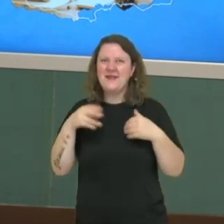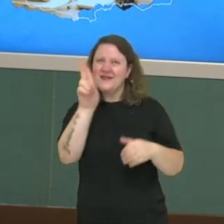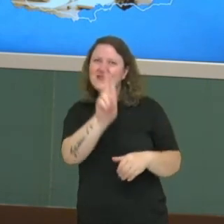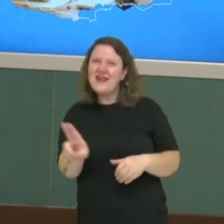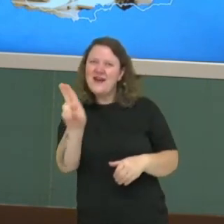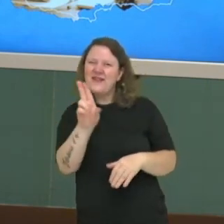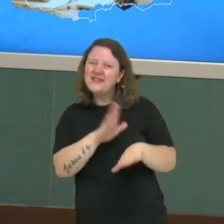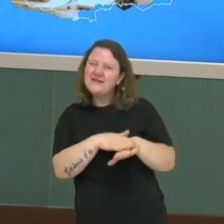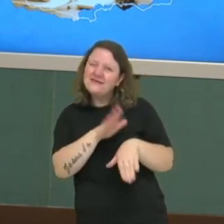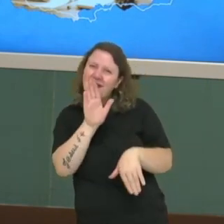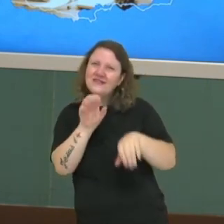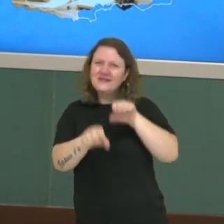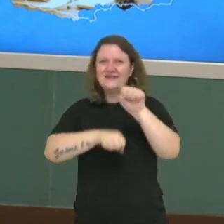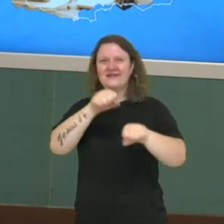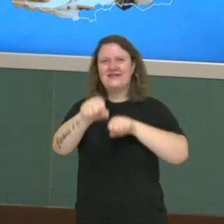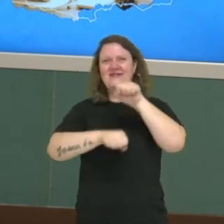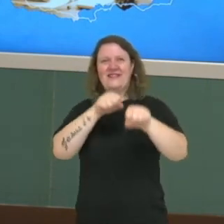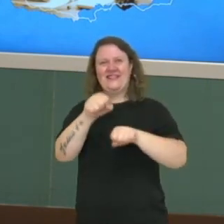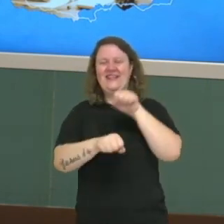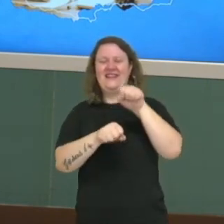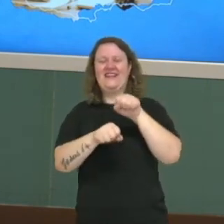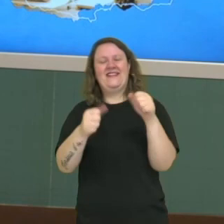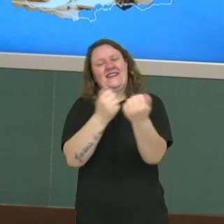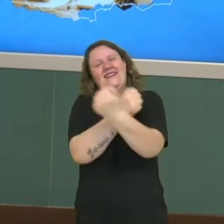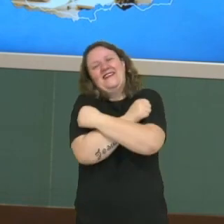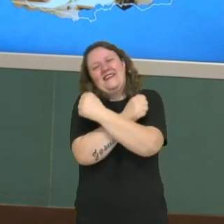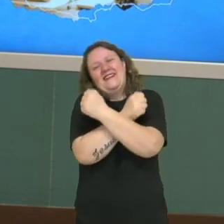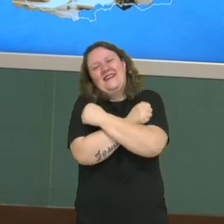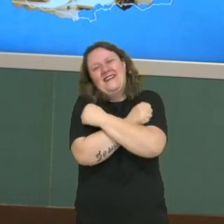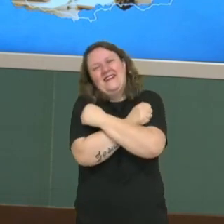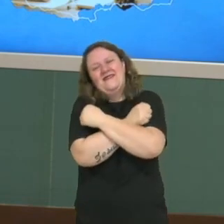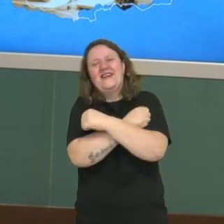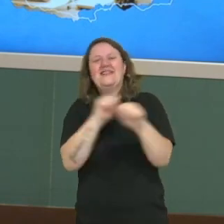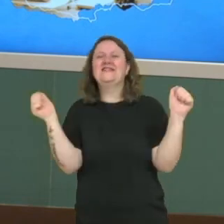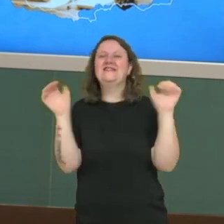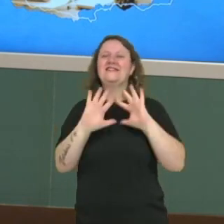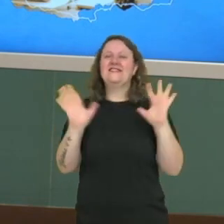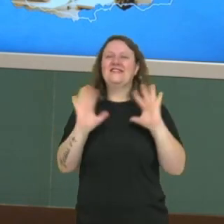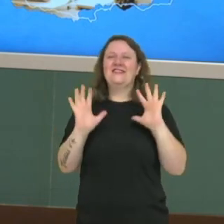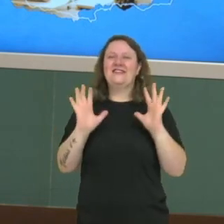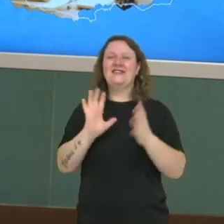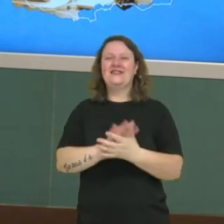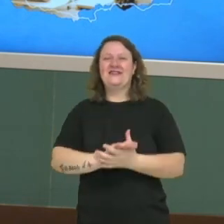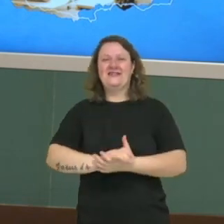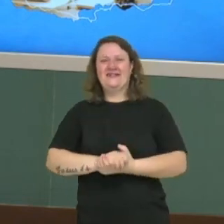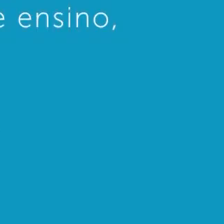ainda mais a sua bicicleta. Um abraço para todos. Tchau para vocês.